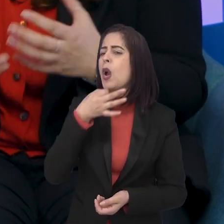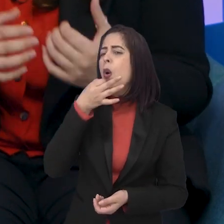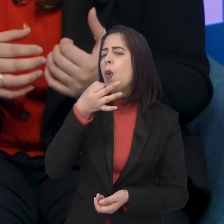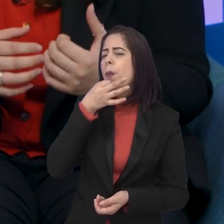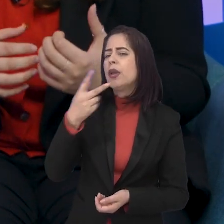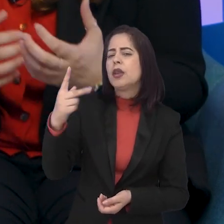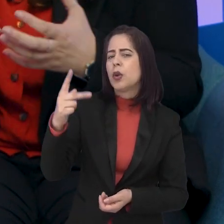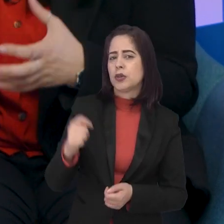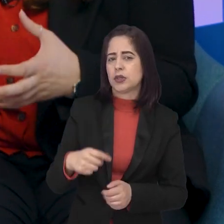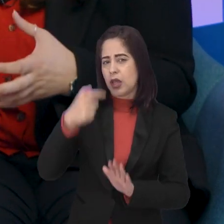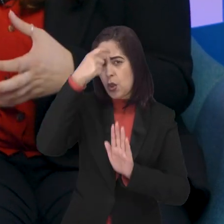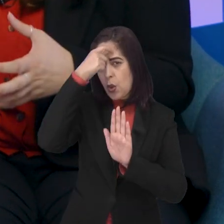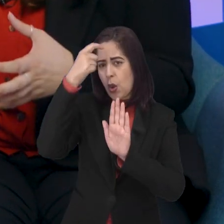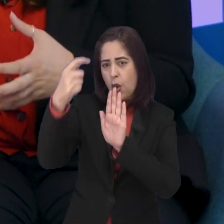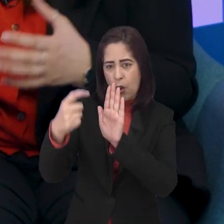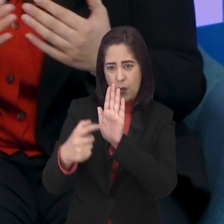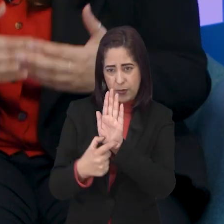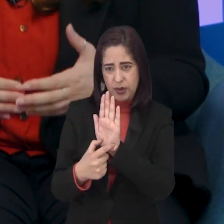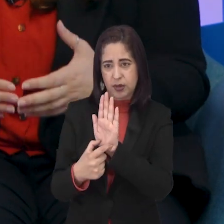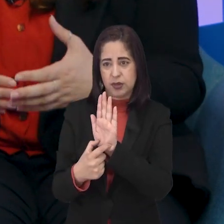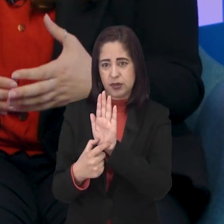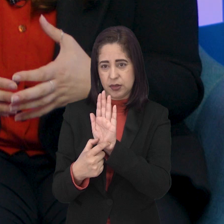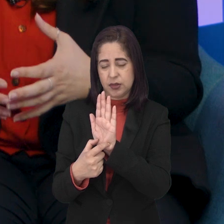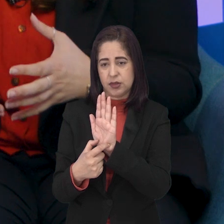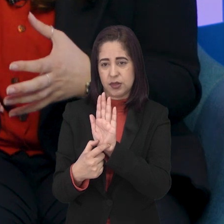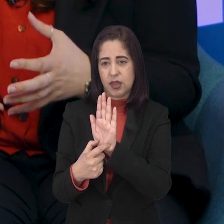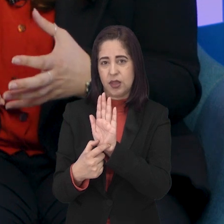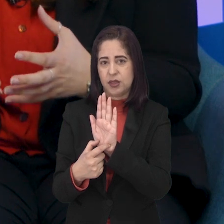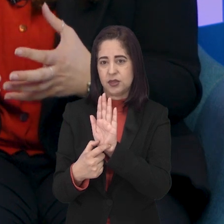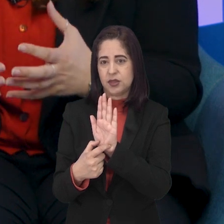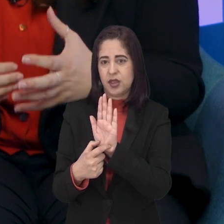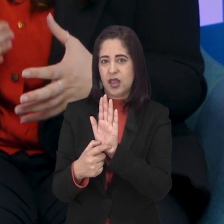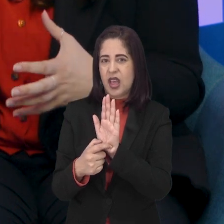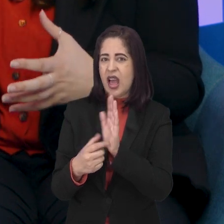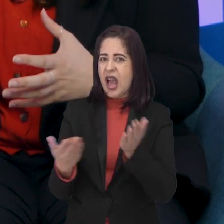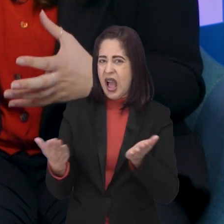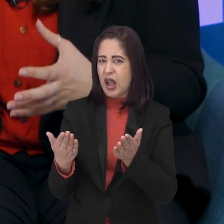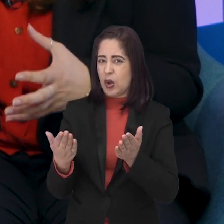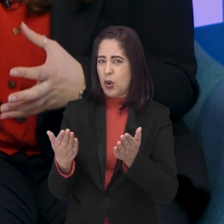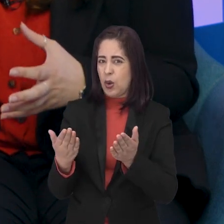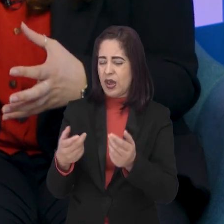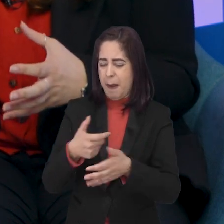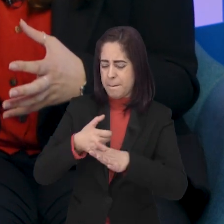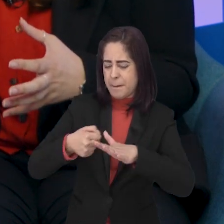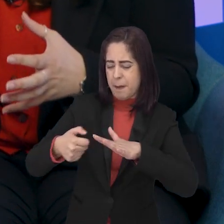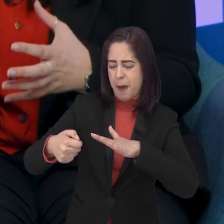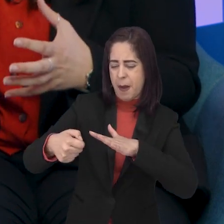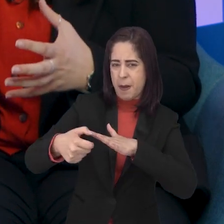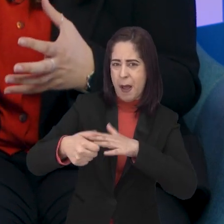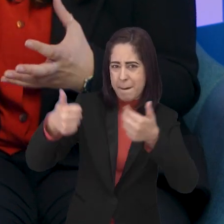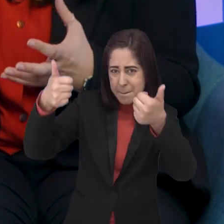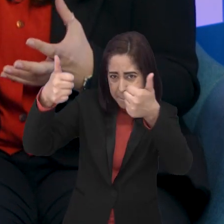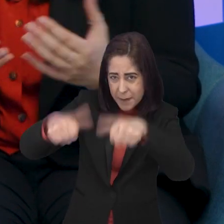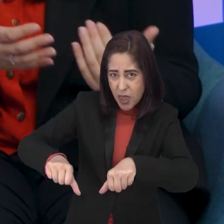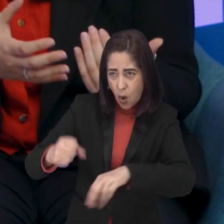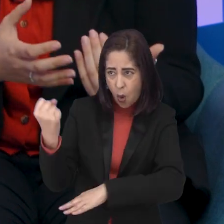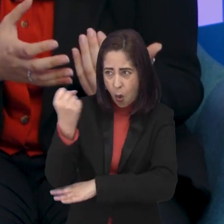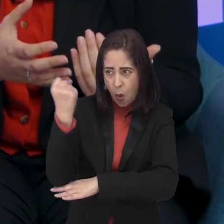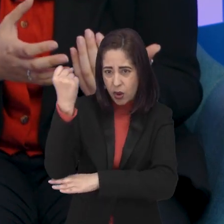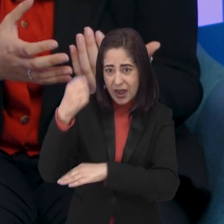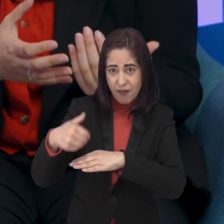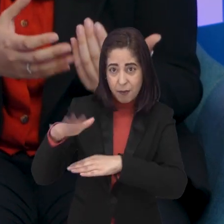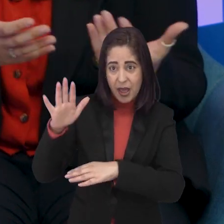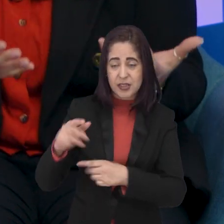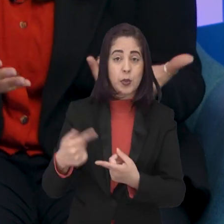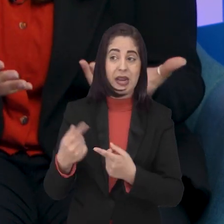avalia o uso da inteligência artificial nas eleições agora como uma potencialização dessas fake news, como se antes a gente